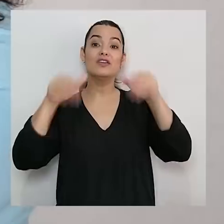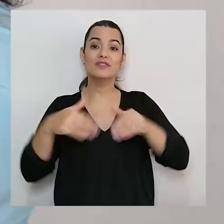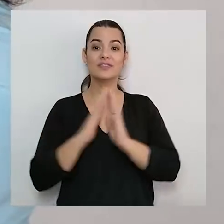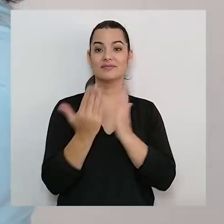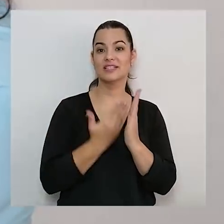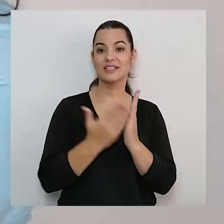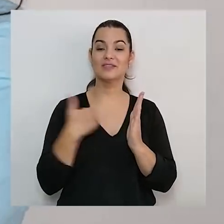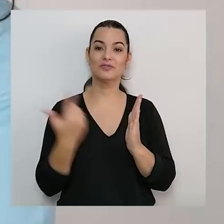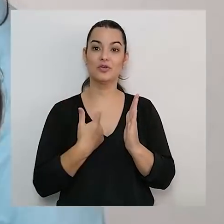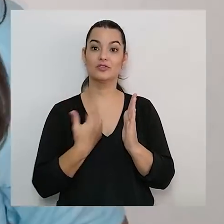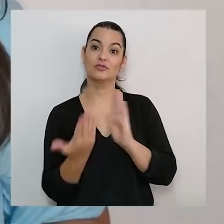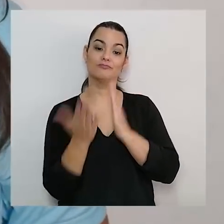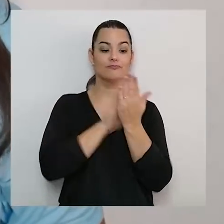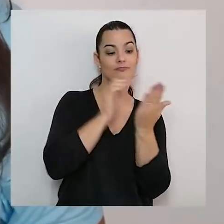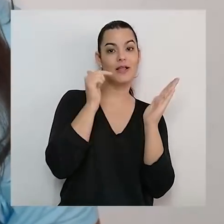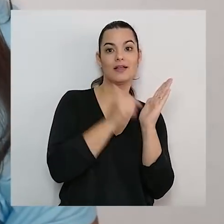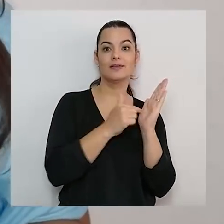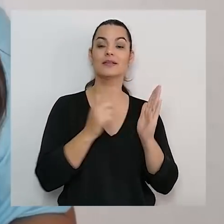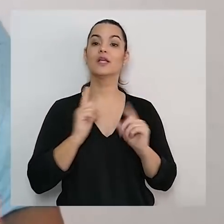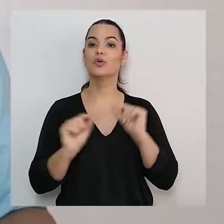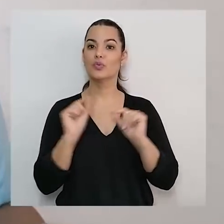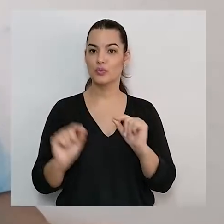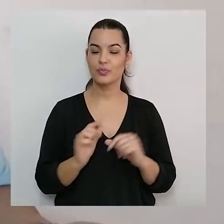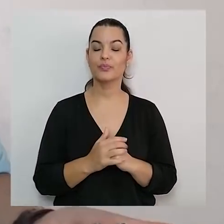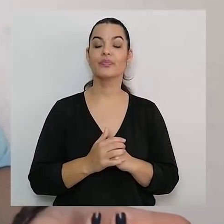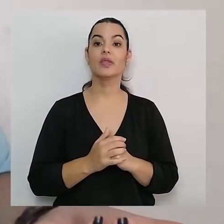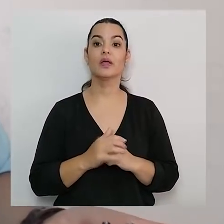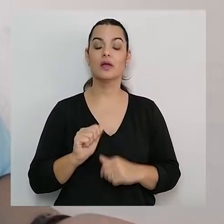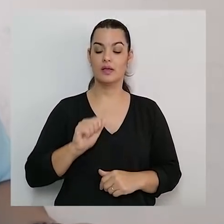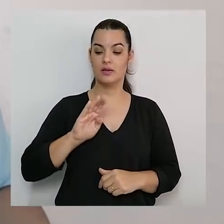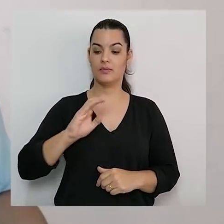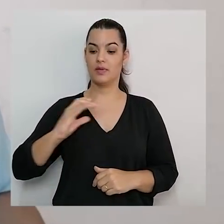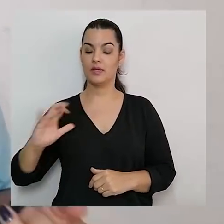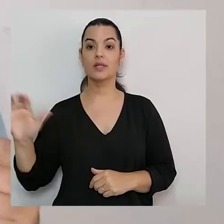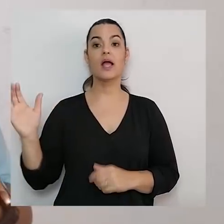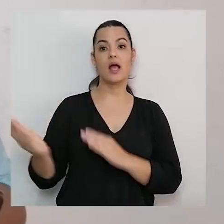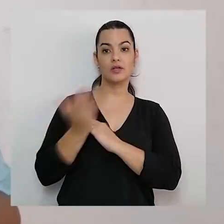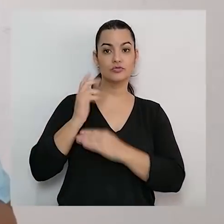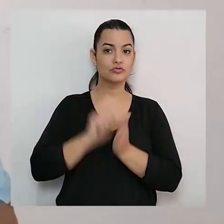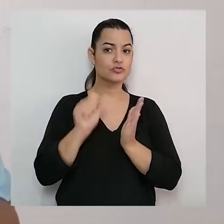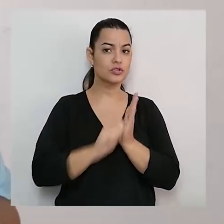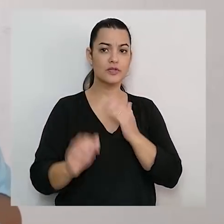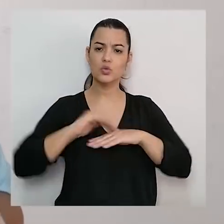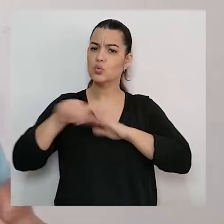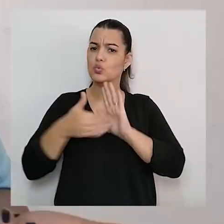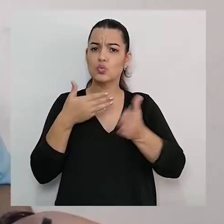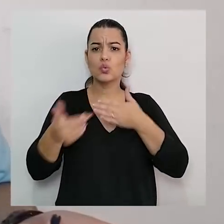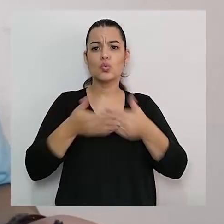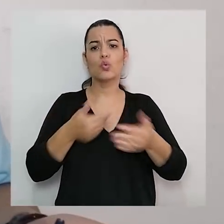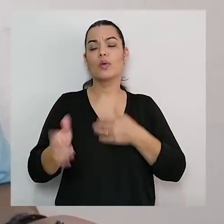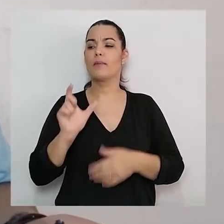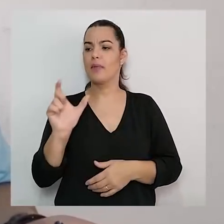Aqui atrás está escrito assim, olha só. O alfabeto serve para escrevermos tudo. Palavras inventadas